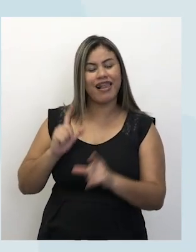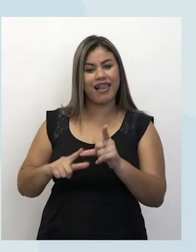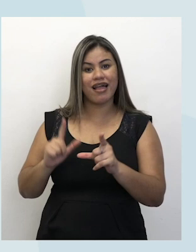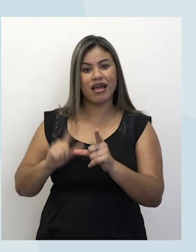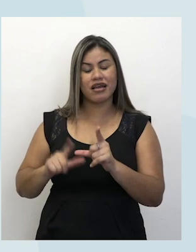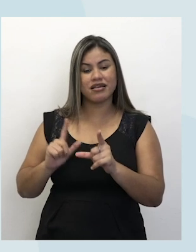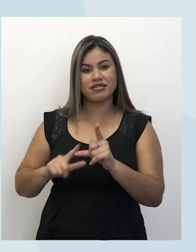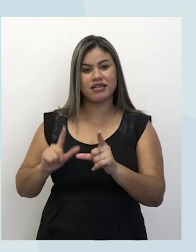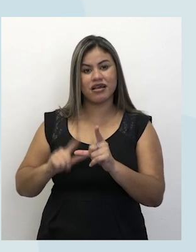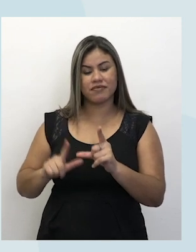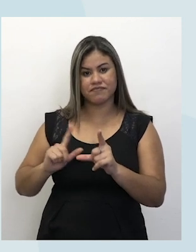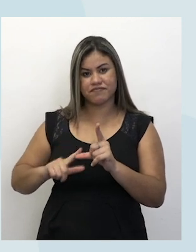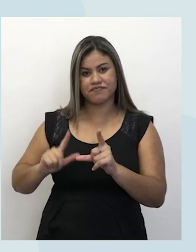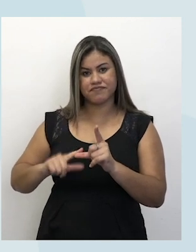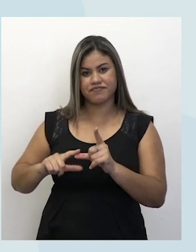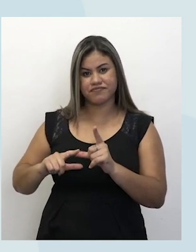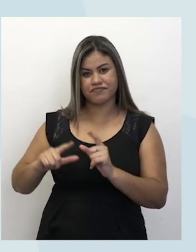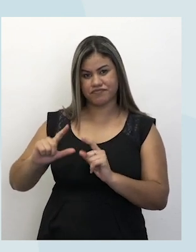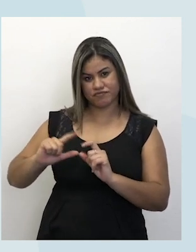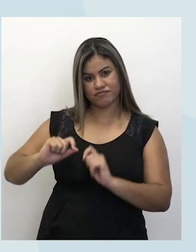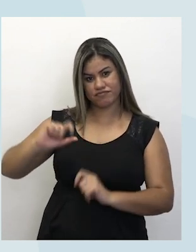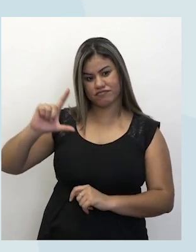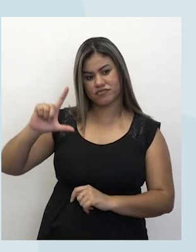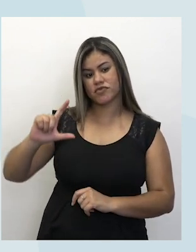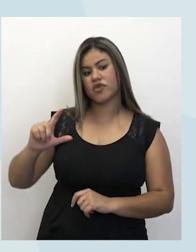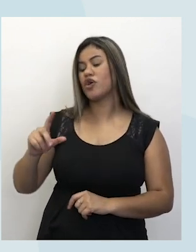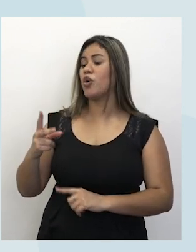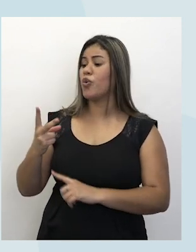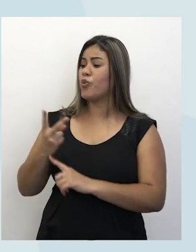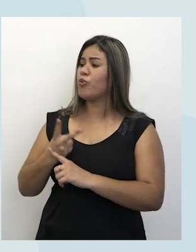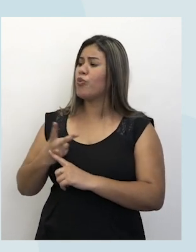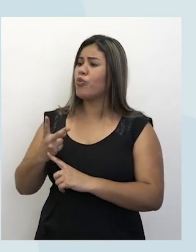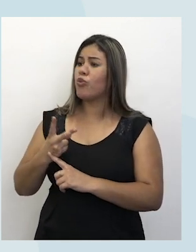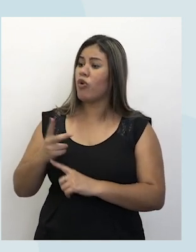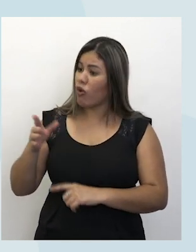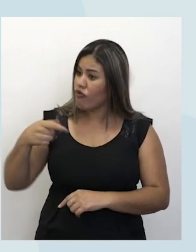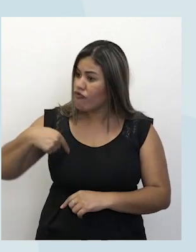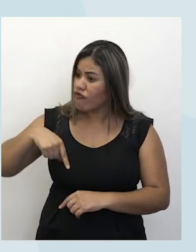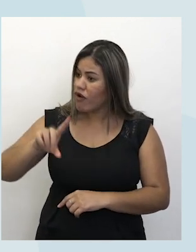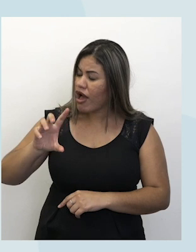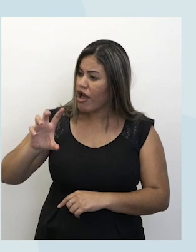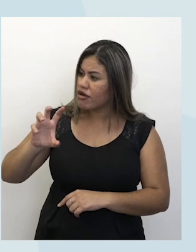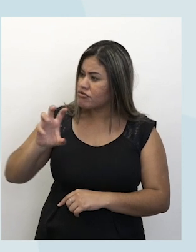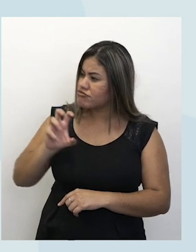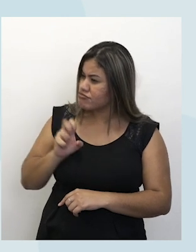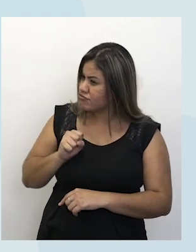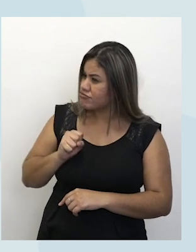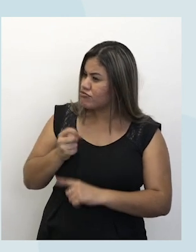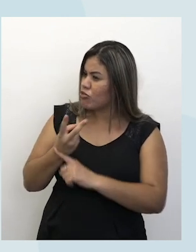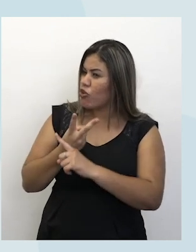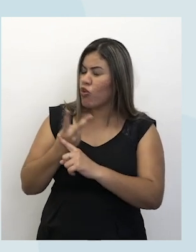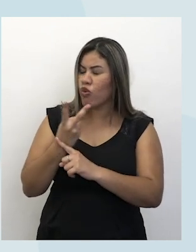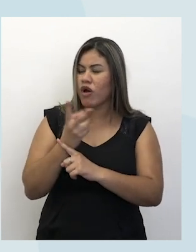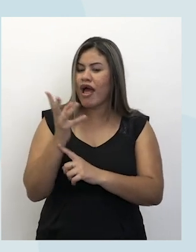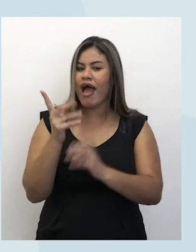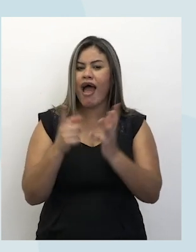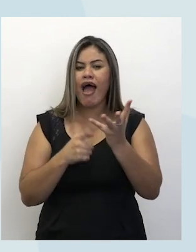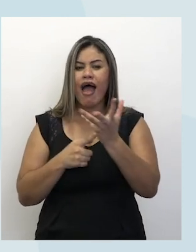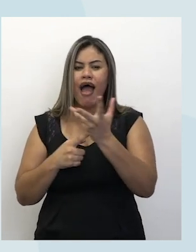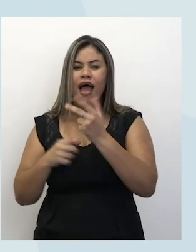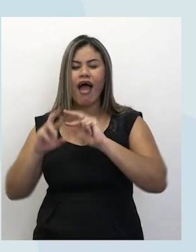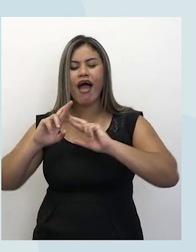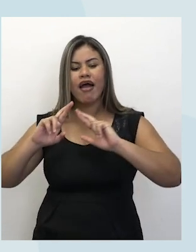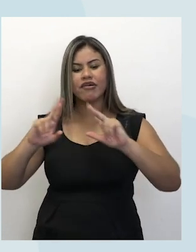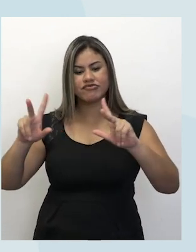ele tá dando uma ordem por Amor pelo amor olha só busque Amor novas Artes Olha amor vai lá busque uma arte diferente